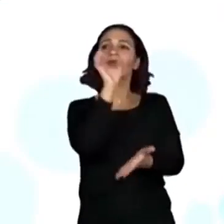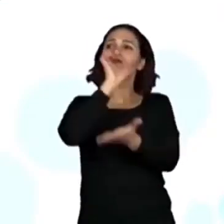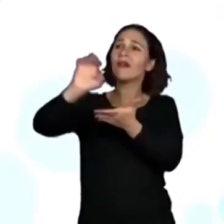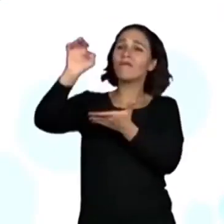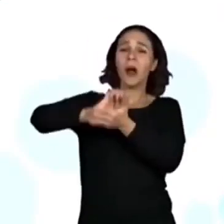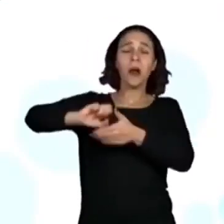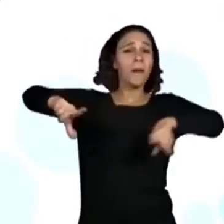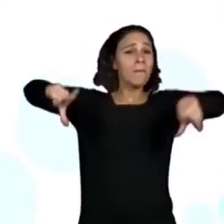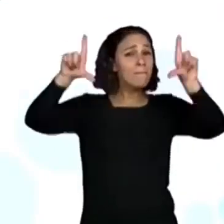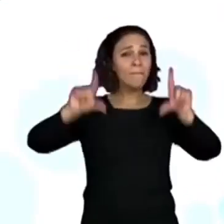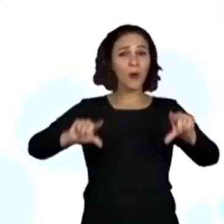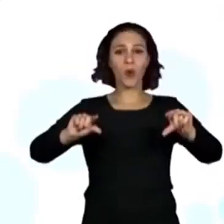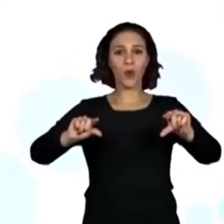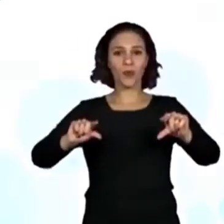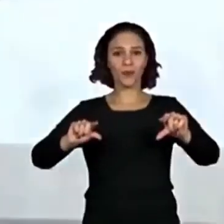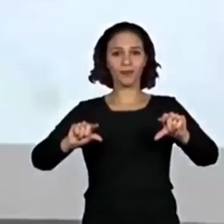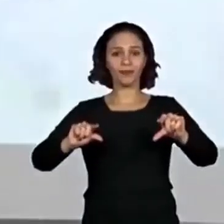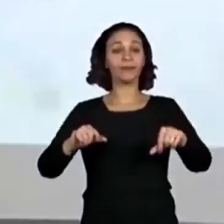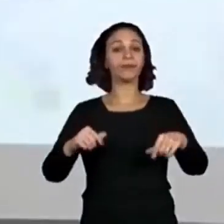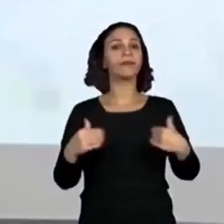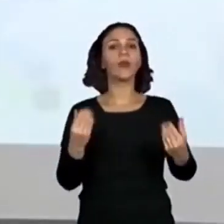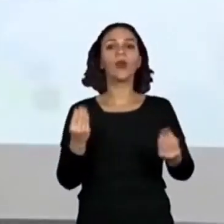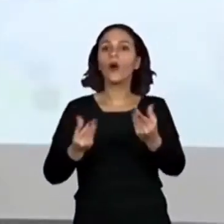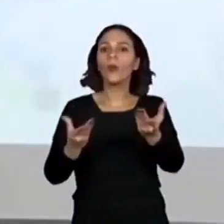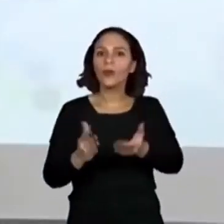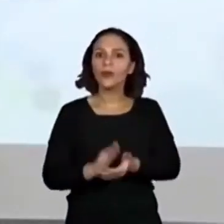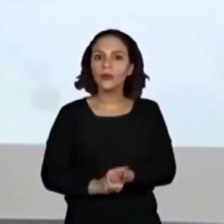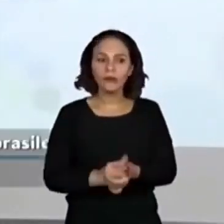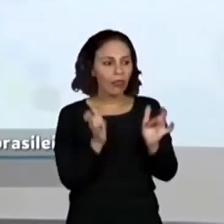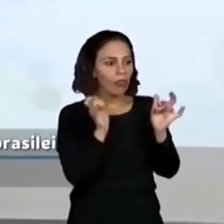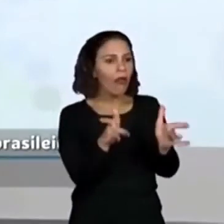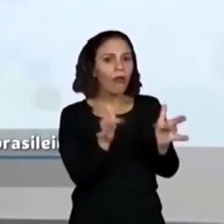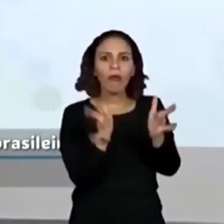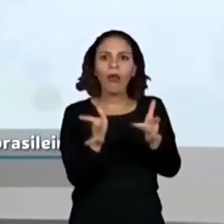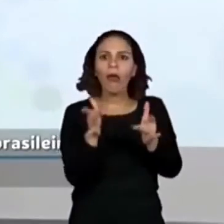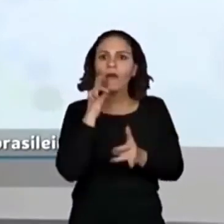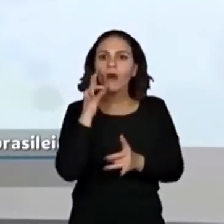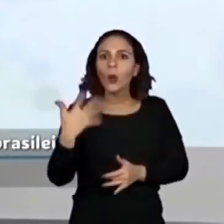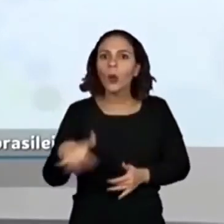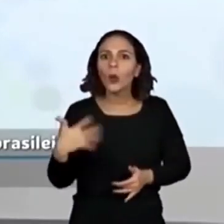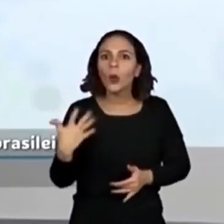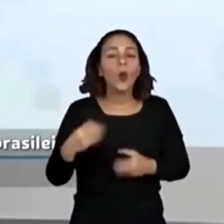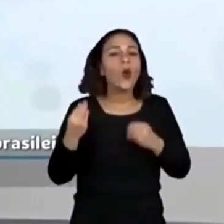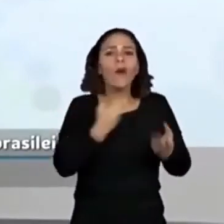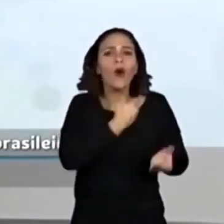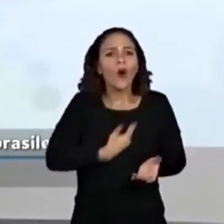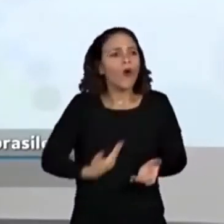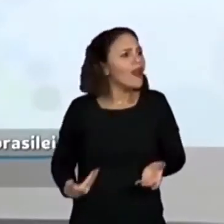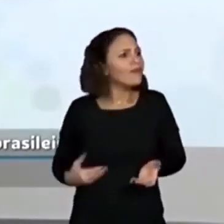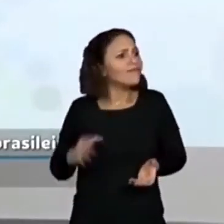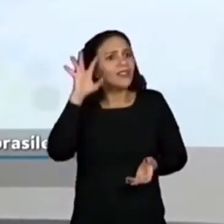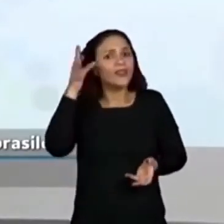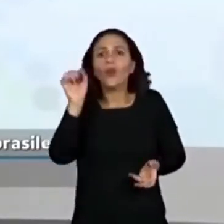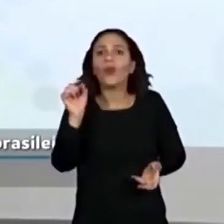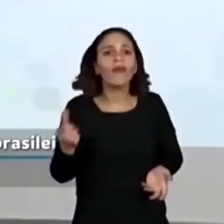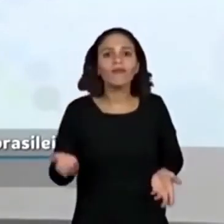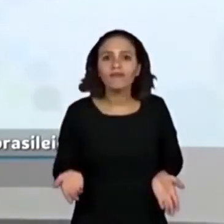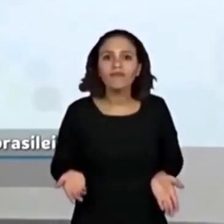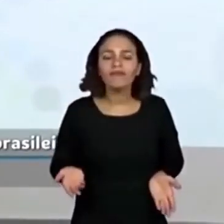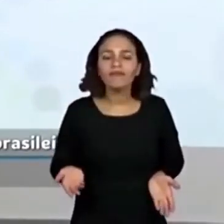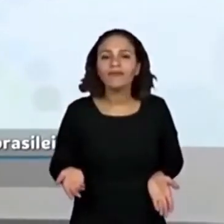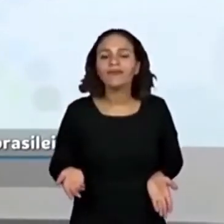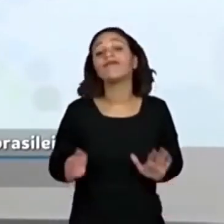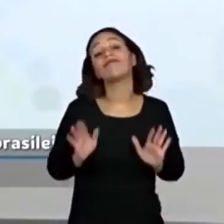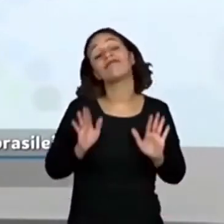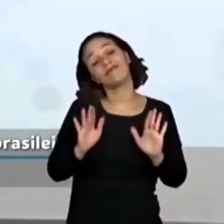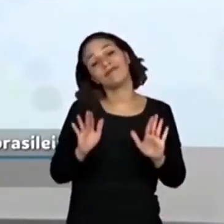café. E aí, como é que fica a situação, né? O que o governo brasileiro fez naquela época?